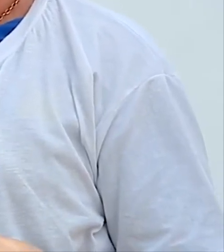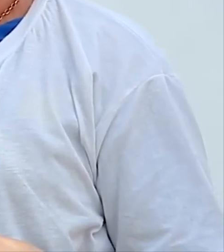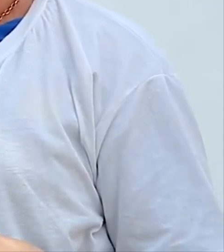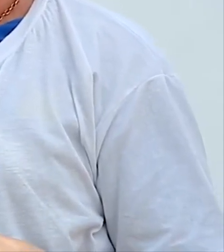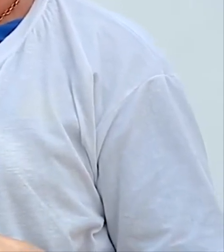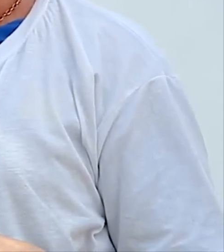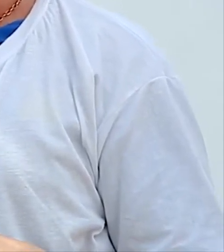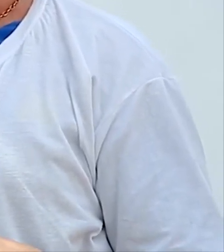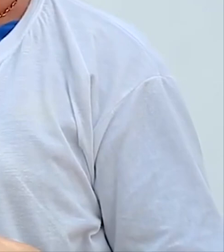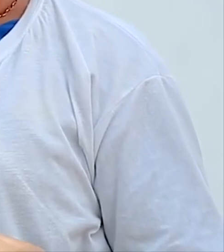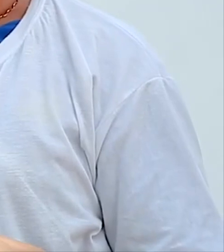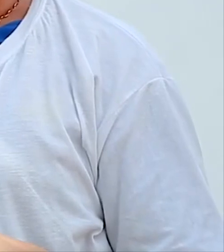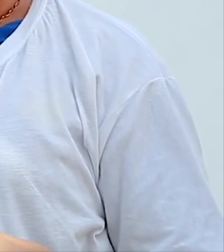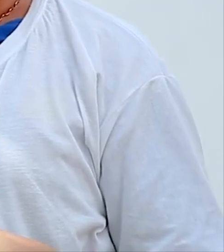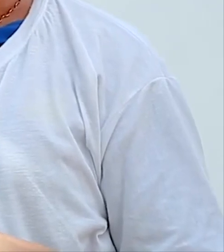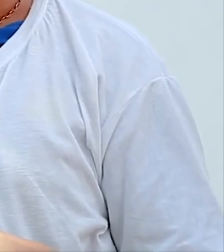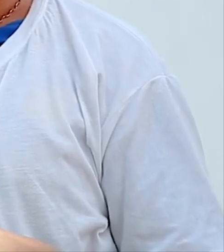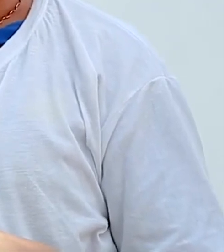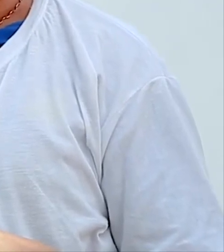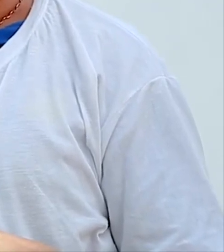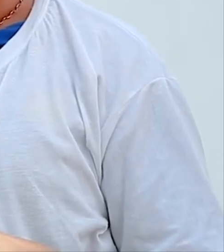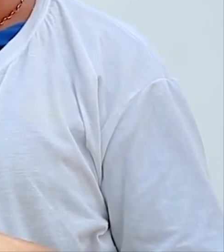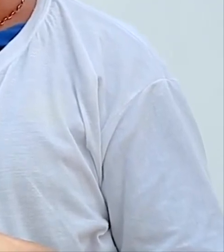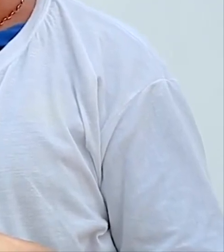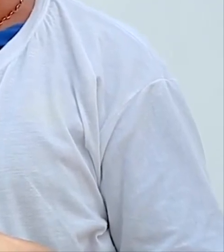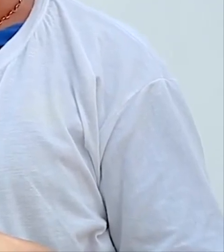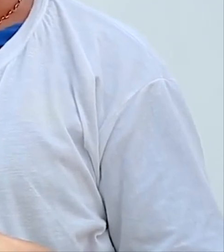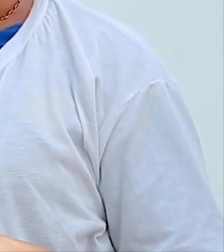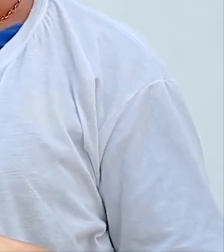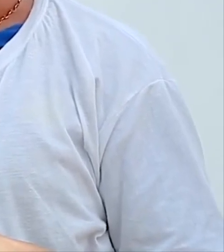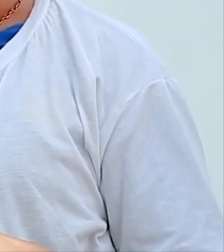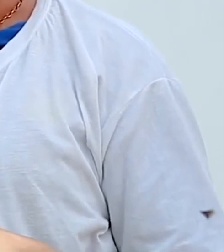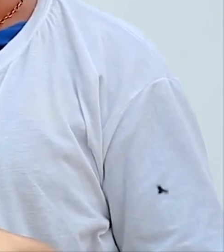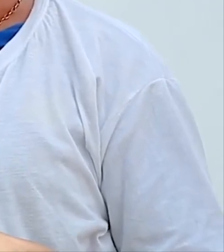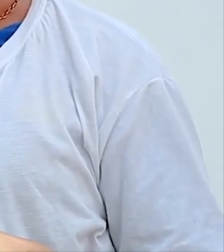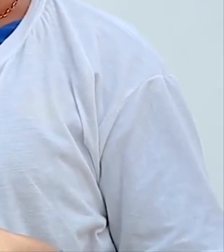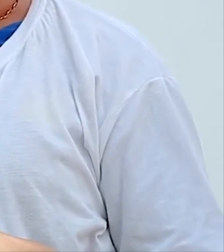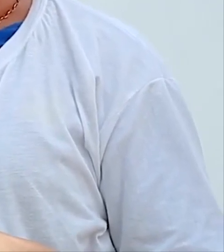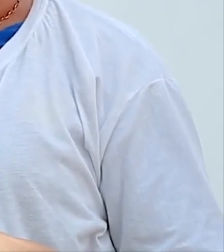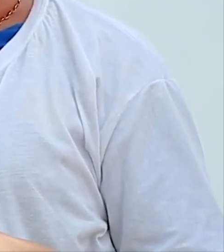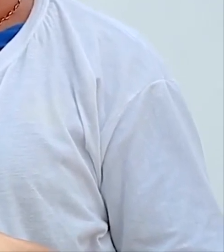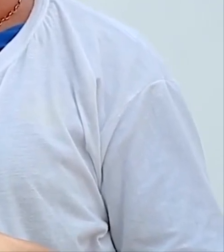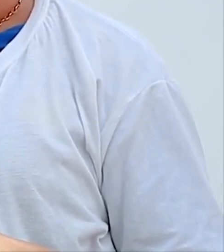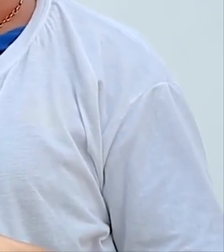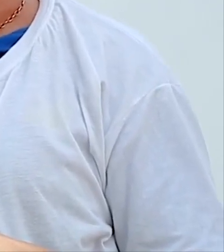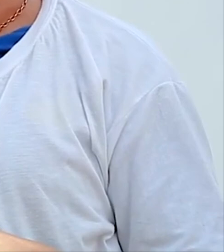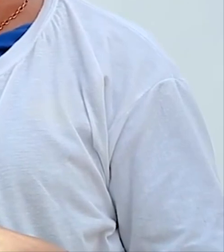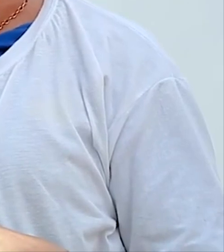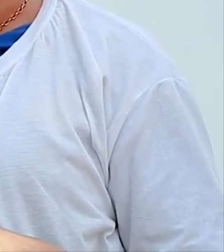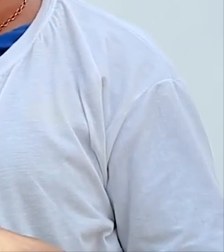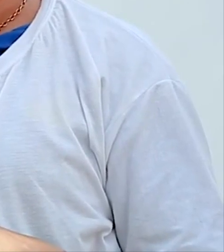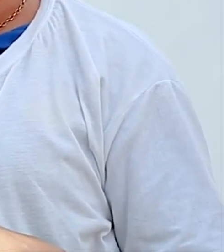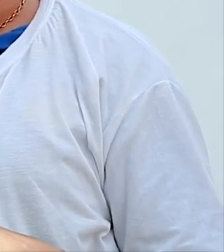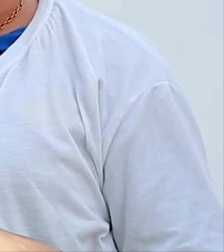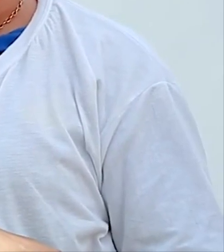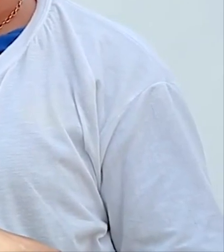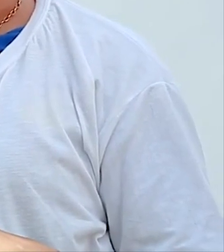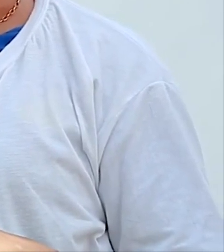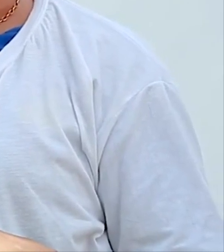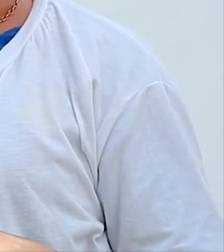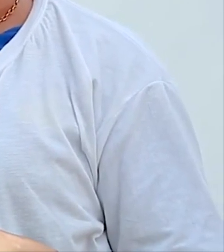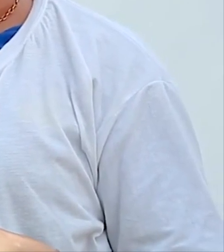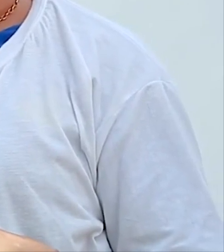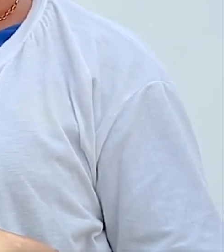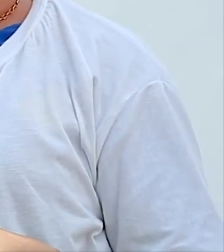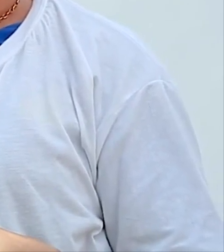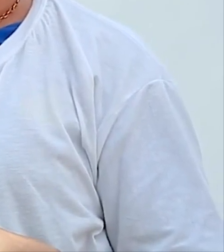Porque é pré-cozido, né? Uma massa cozida, então aí ela exige mais leite. E o frescal, como é uma